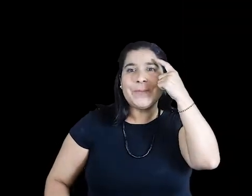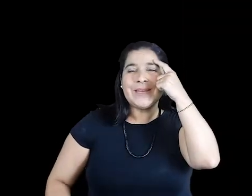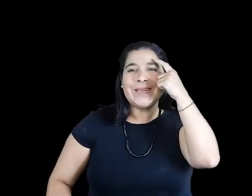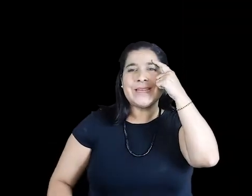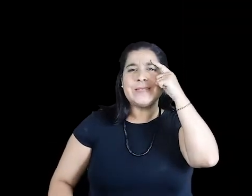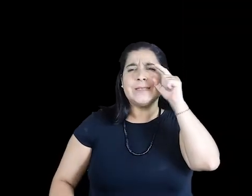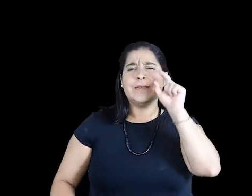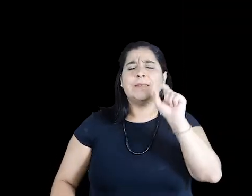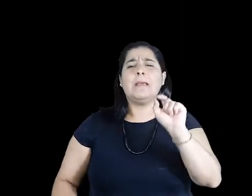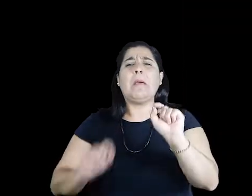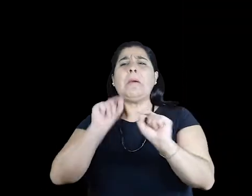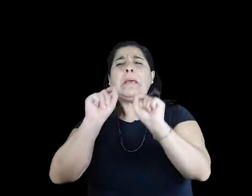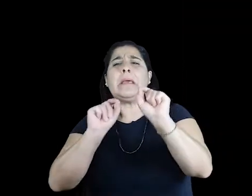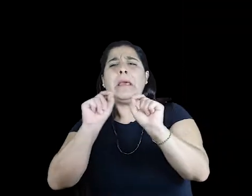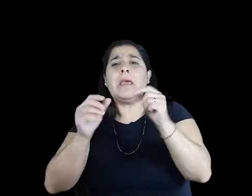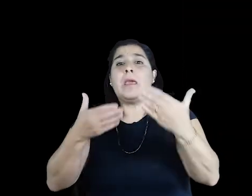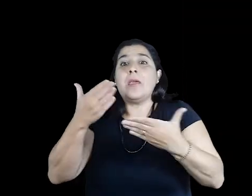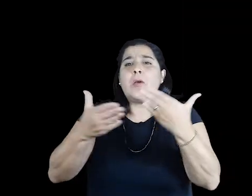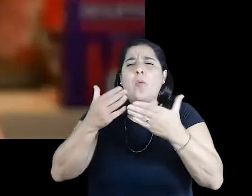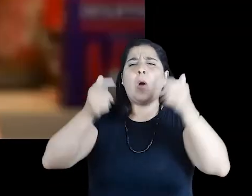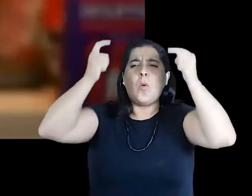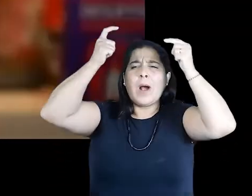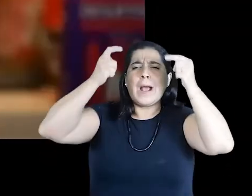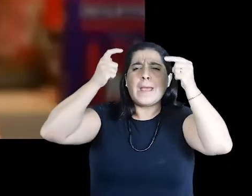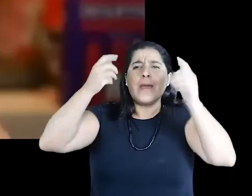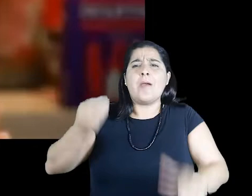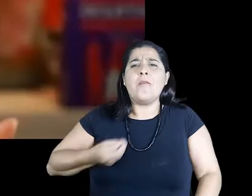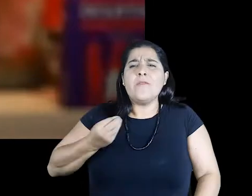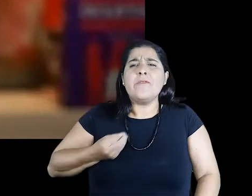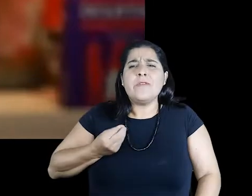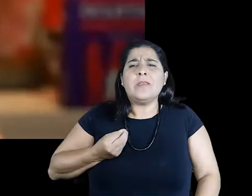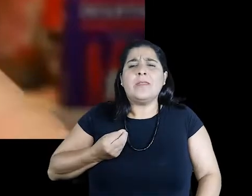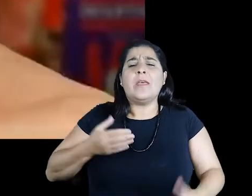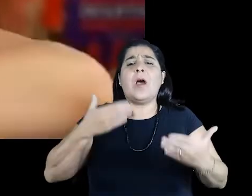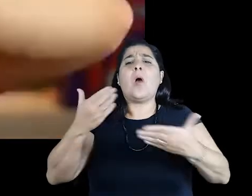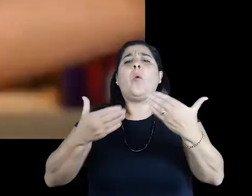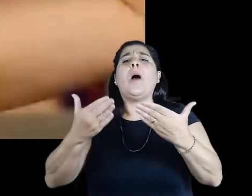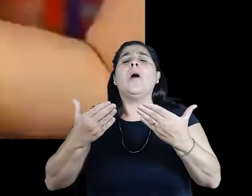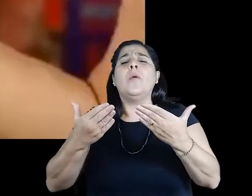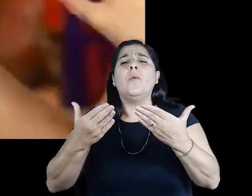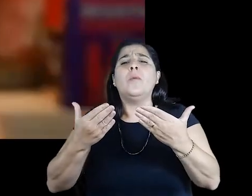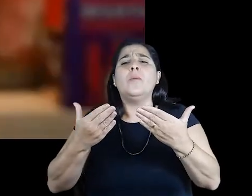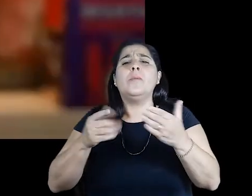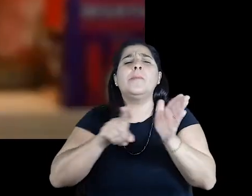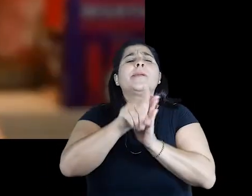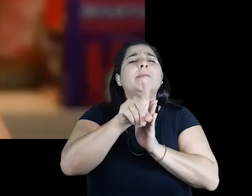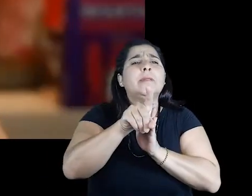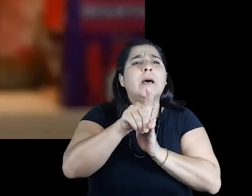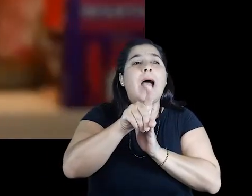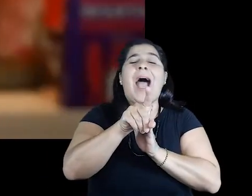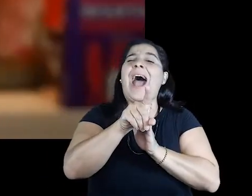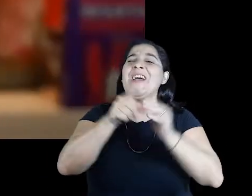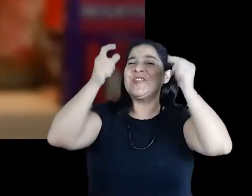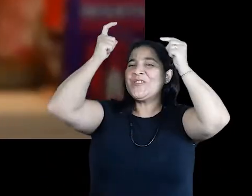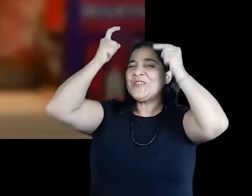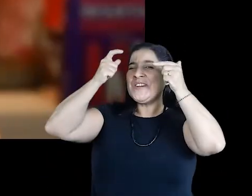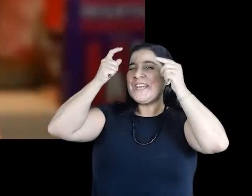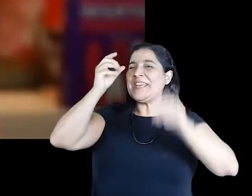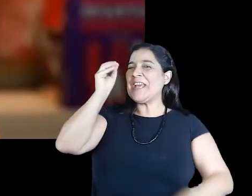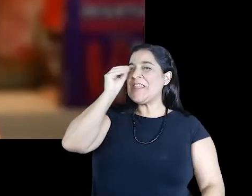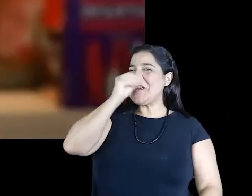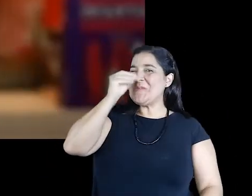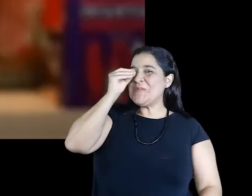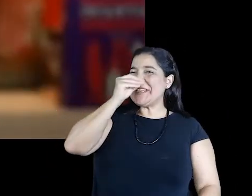Do que vocês são reis e rainhas? Mari, qual é seu dom? Você é a rainha do quê? Preguiça.